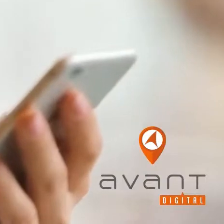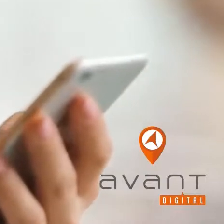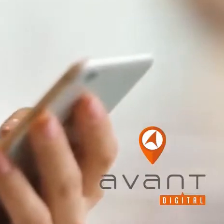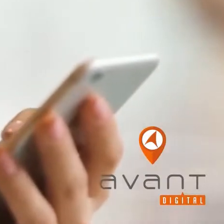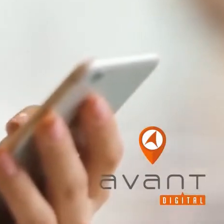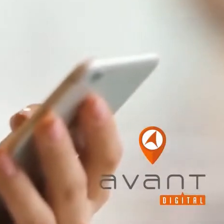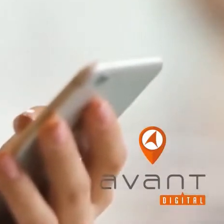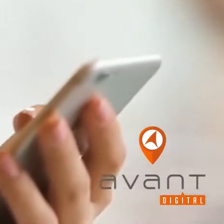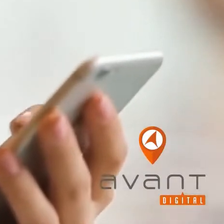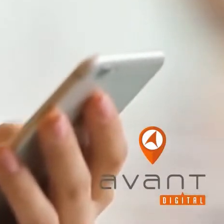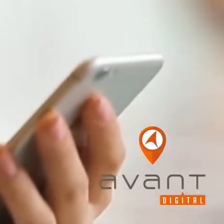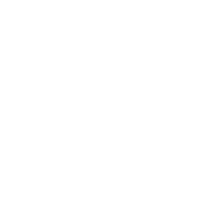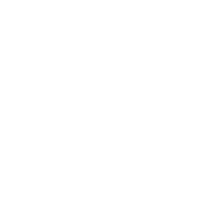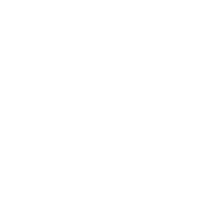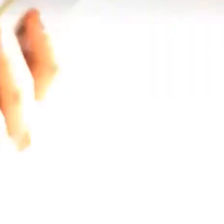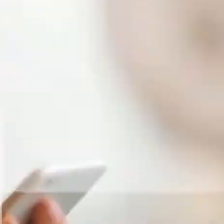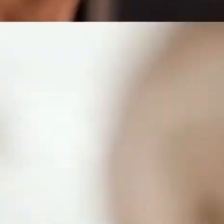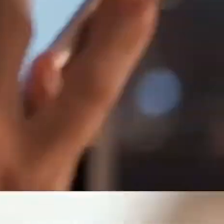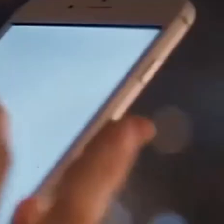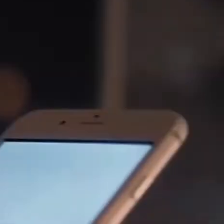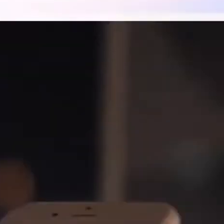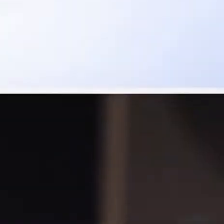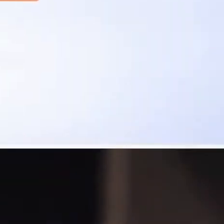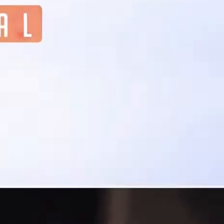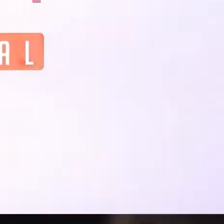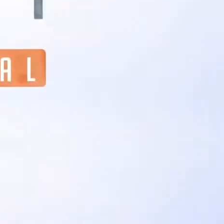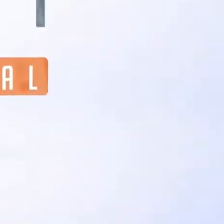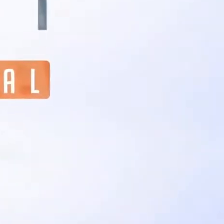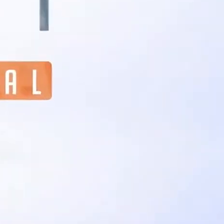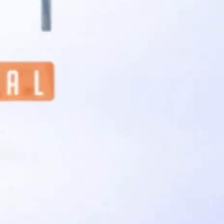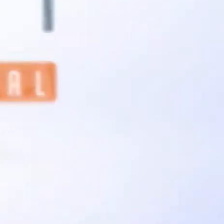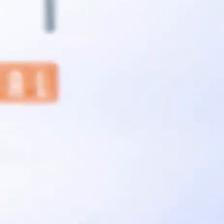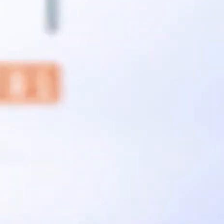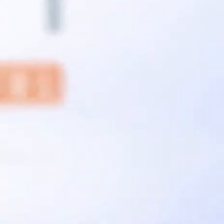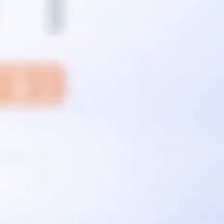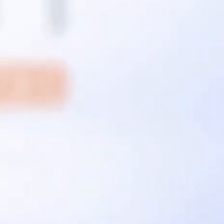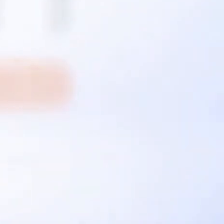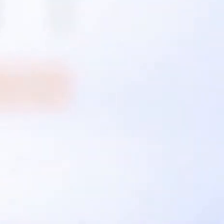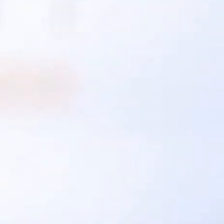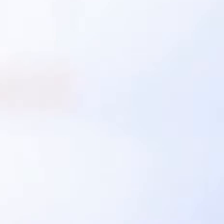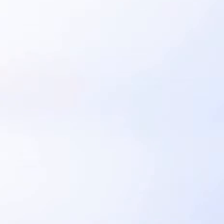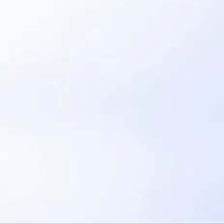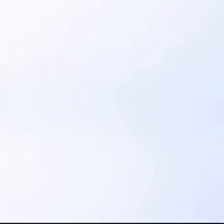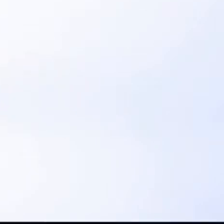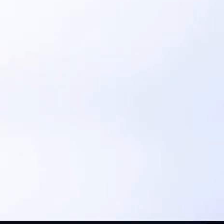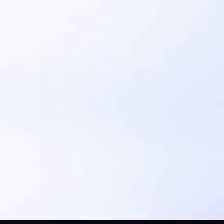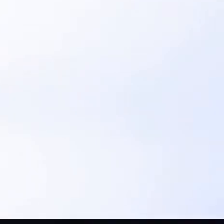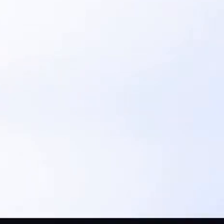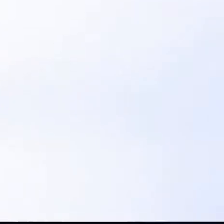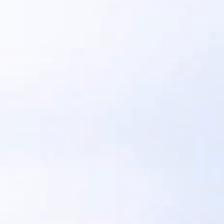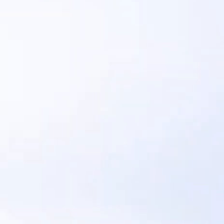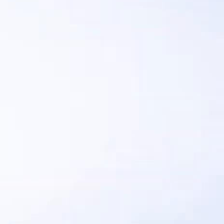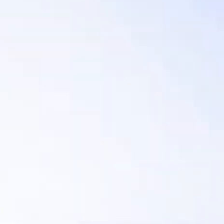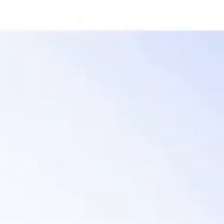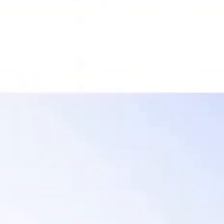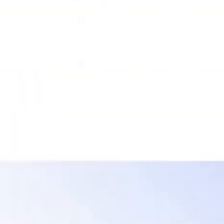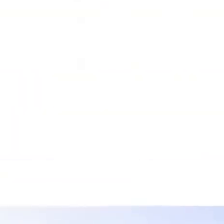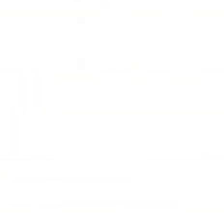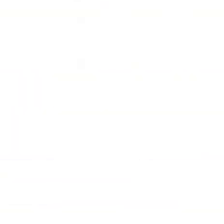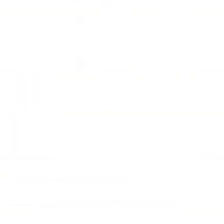redes sociais para conscientizar. Avante Digital, muito mais que uma agência. Caruaru e Santa Cruz.